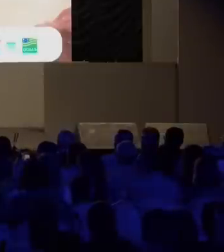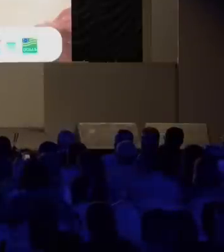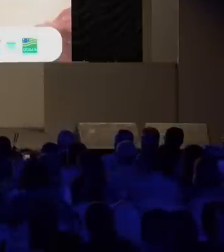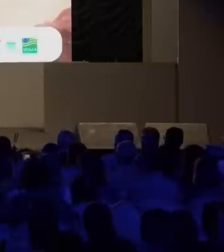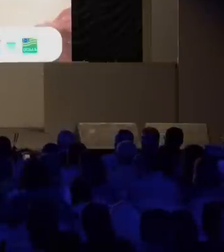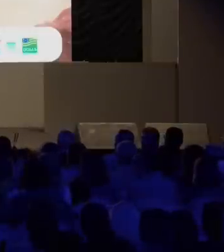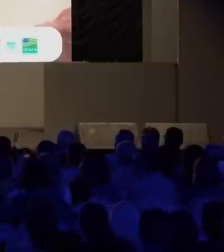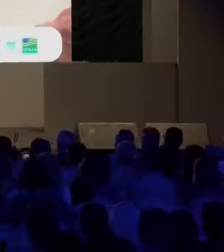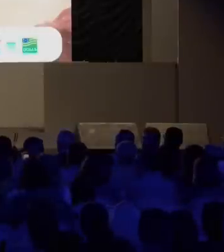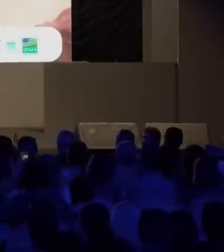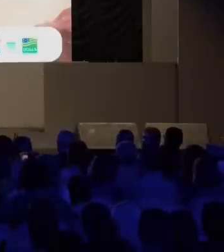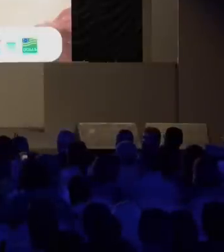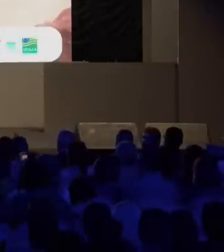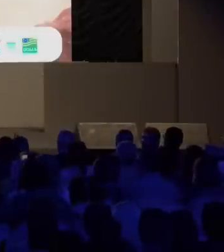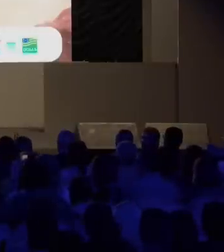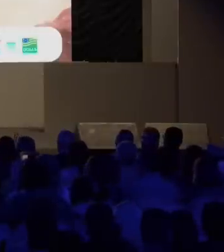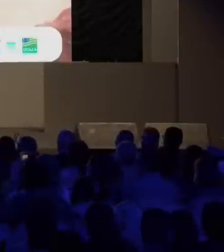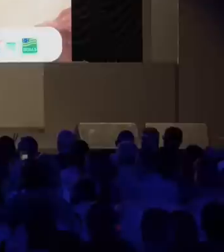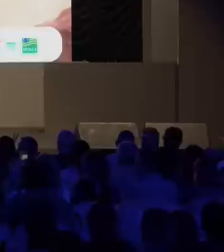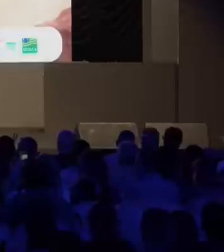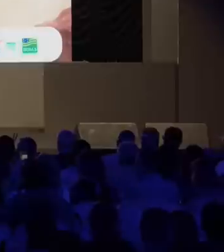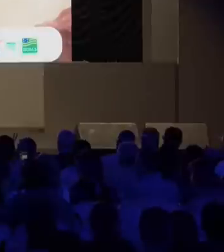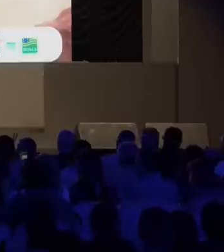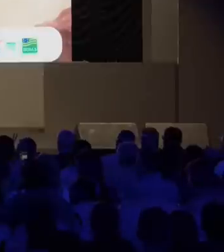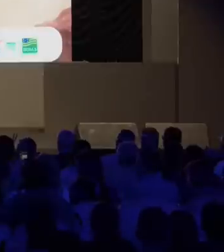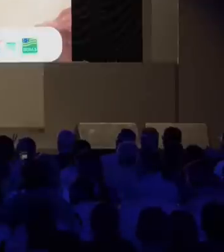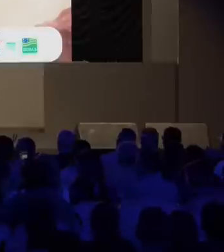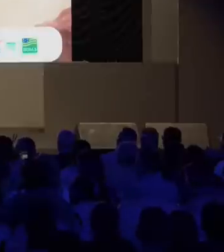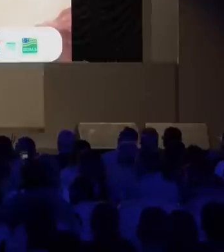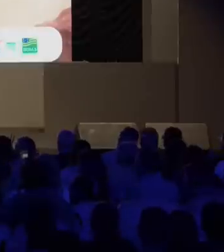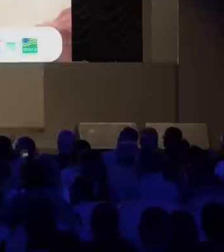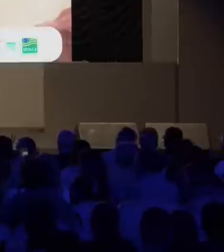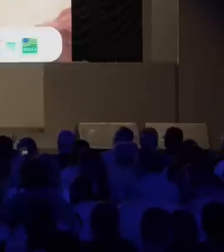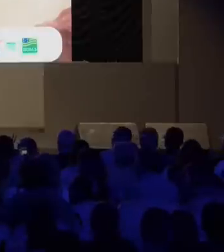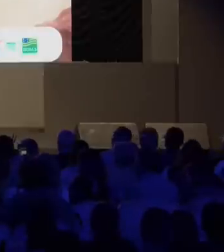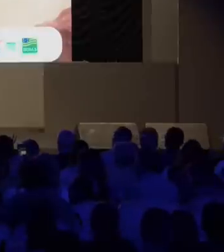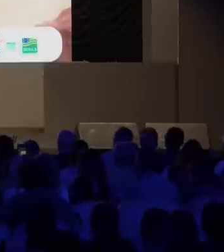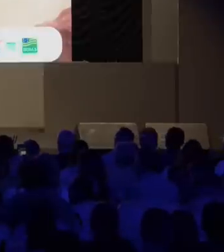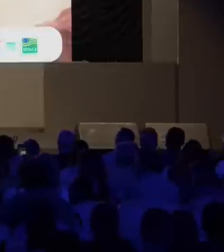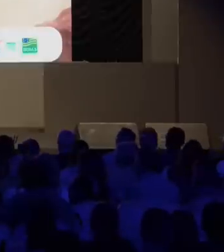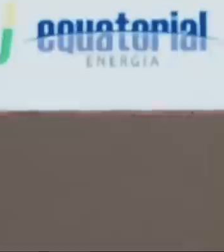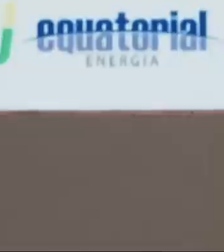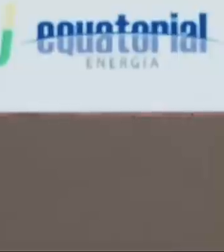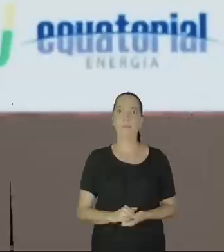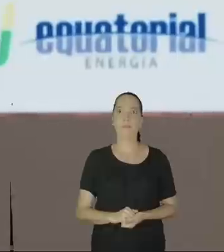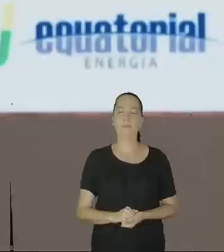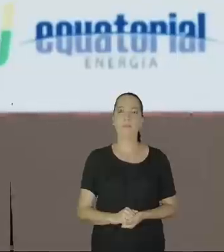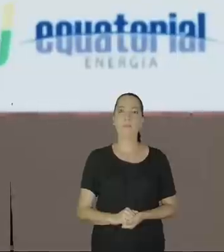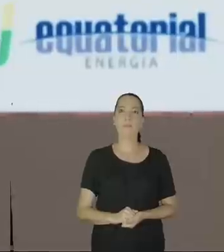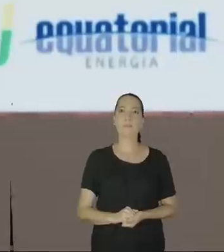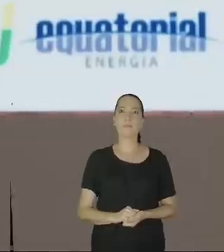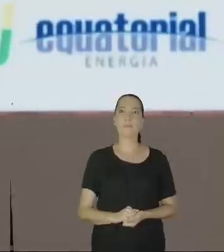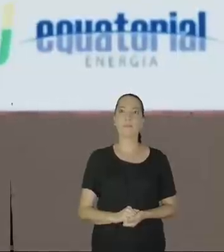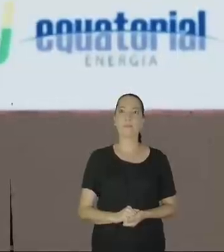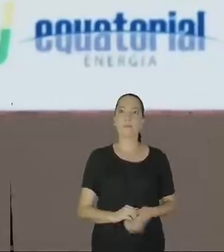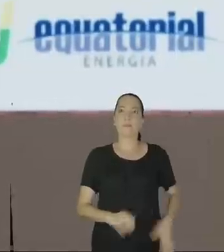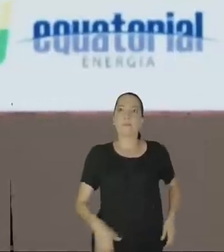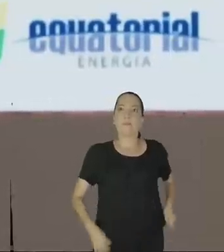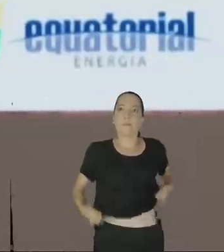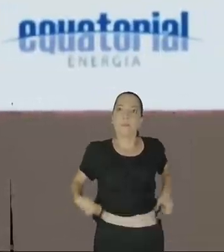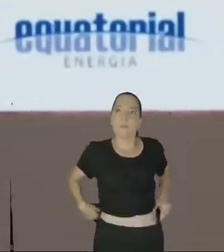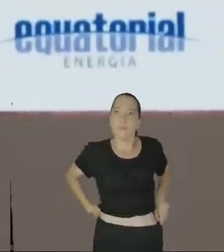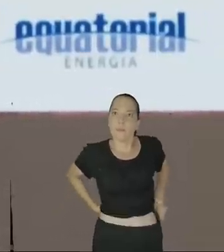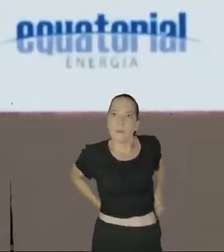fé, Paróquia Nossa Senhora da Assunção, Arquidiocese de Goiânia, junto com todos aqueles que fazem desse momento